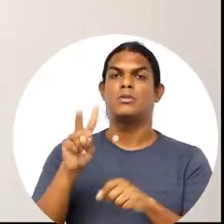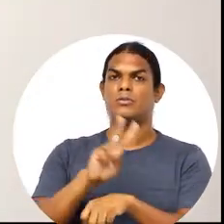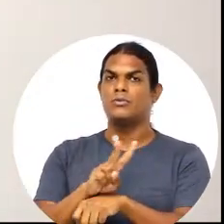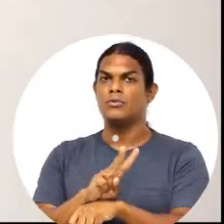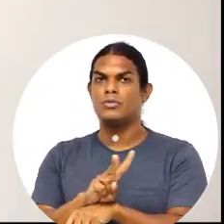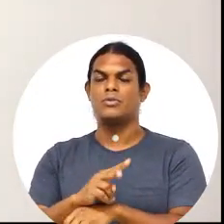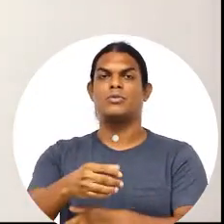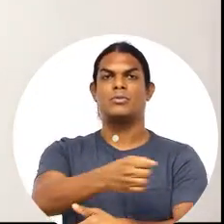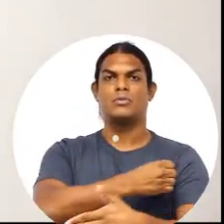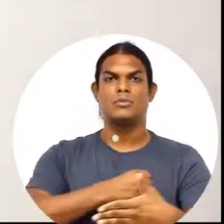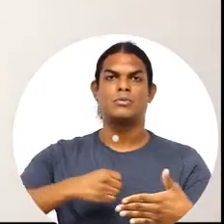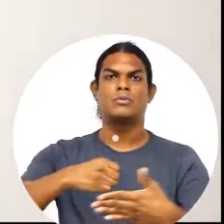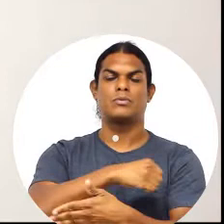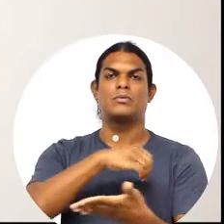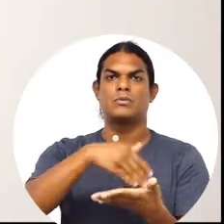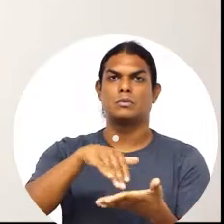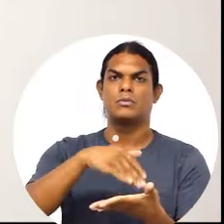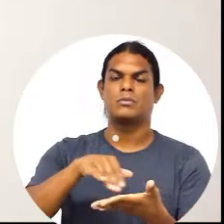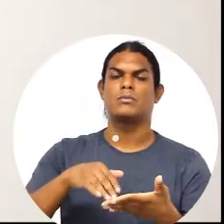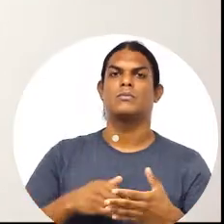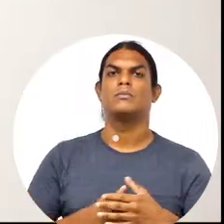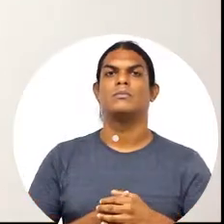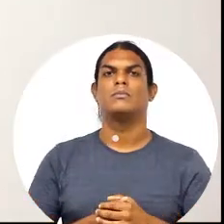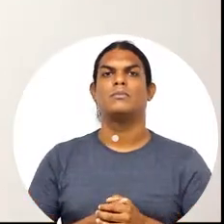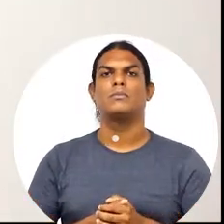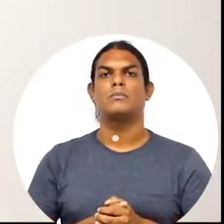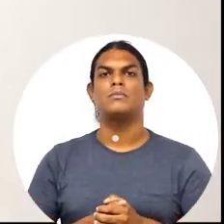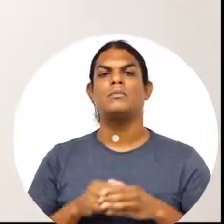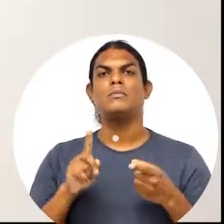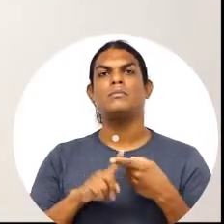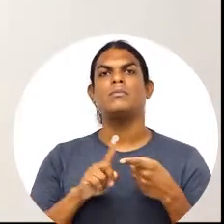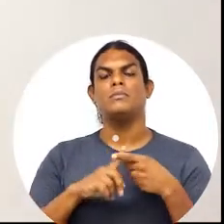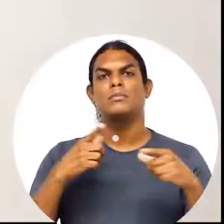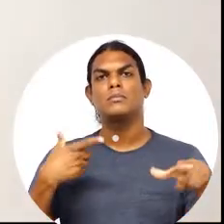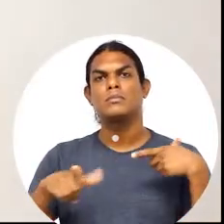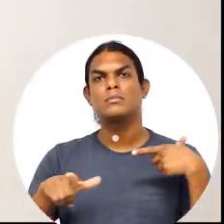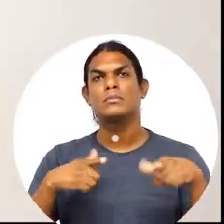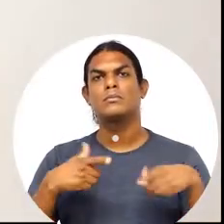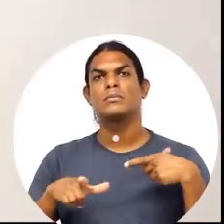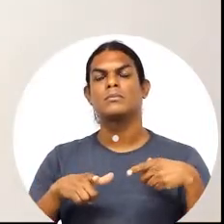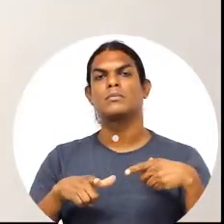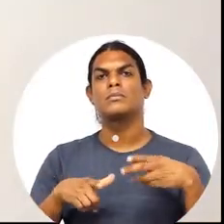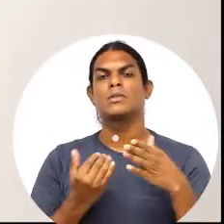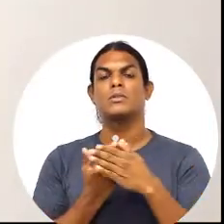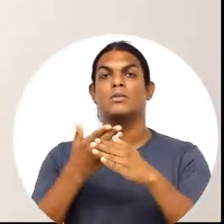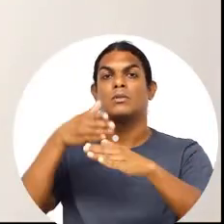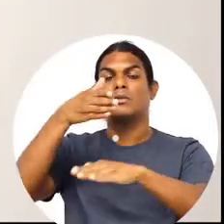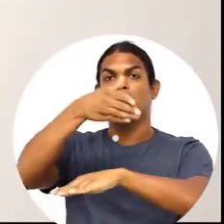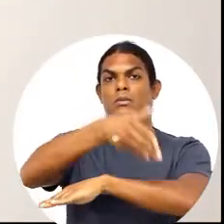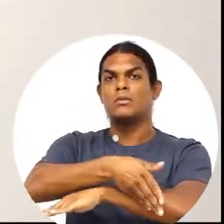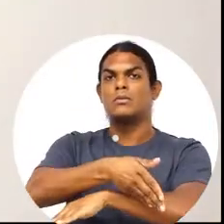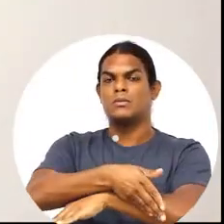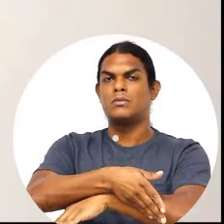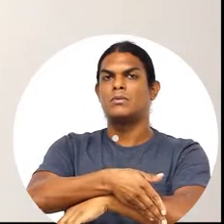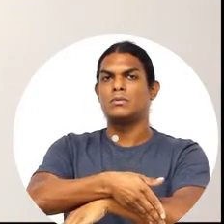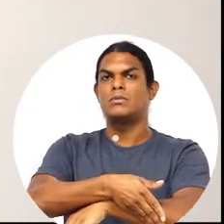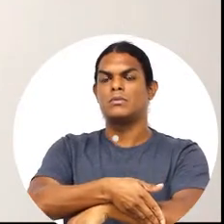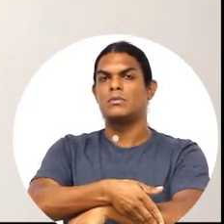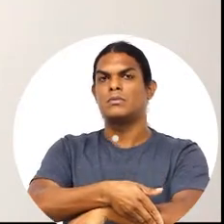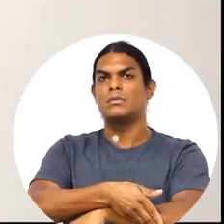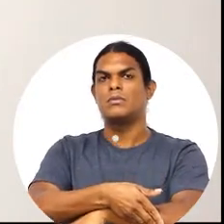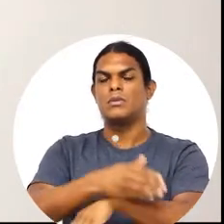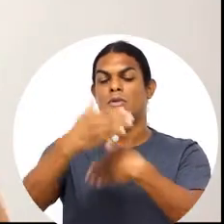Também vai trabalhar a questão do ingresso na carreira exclusivo por concurso público e